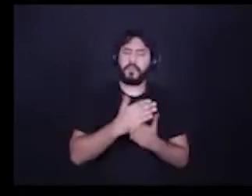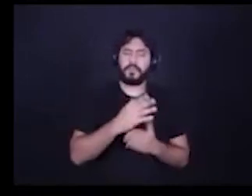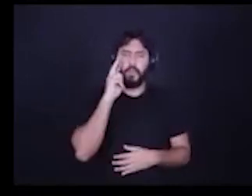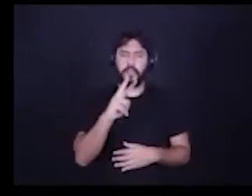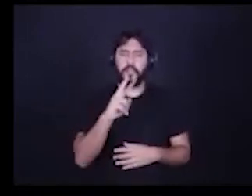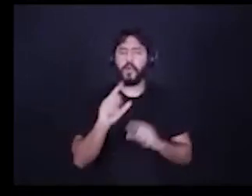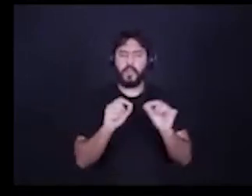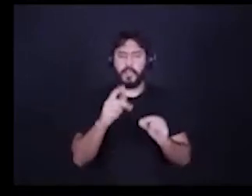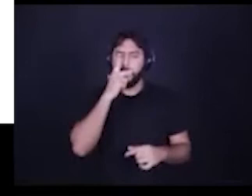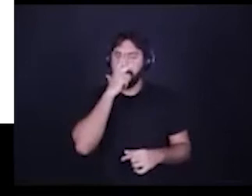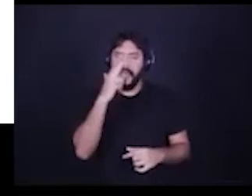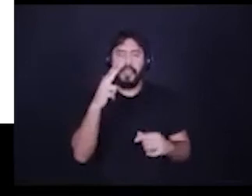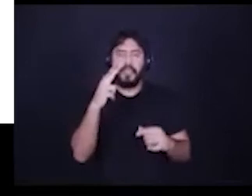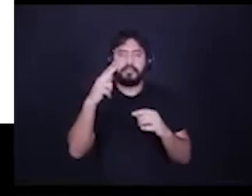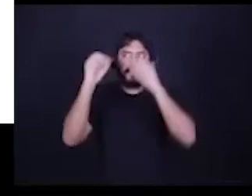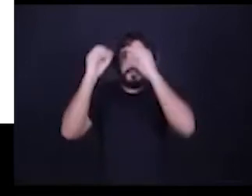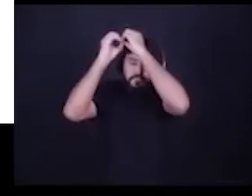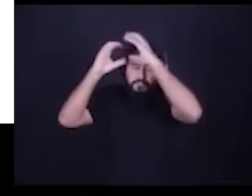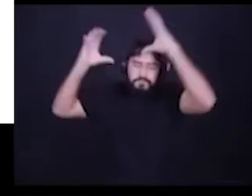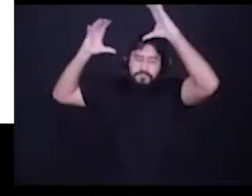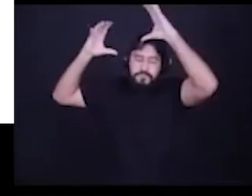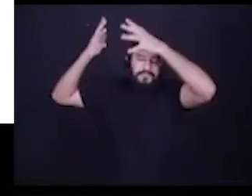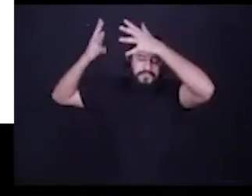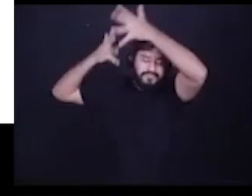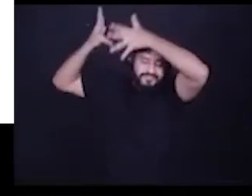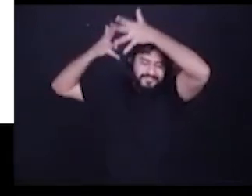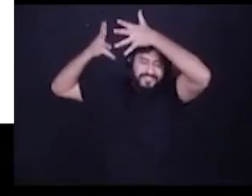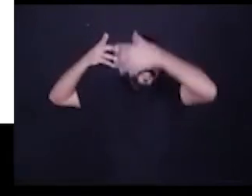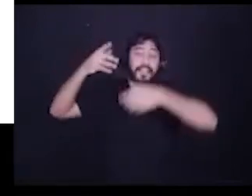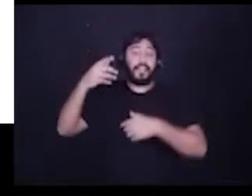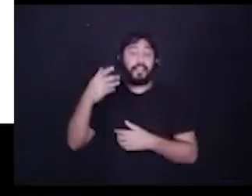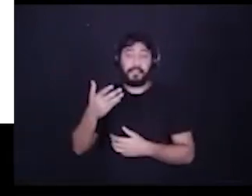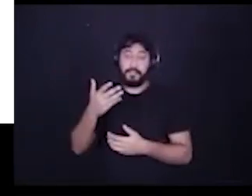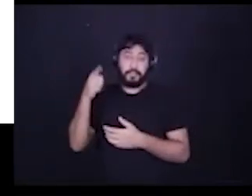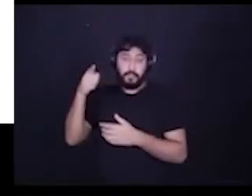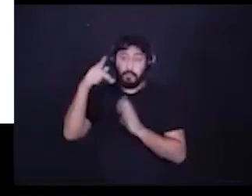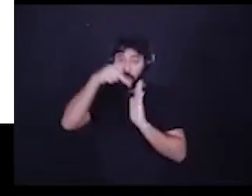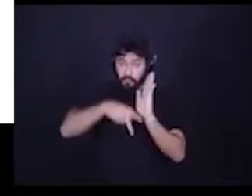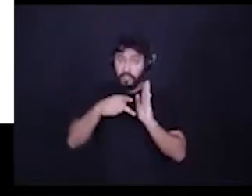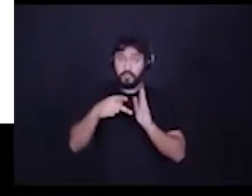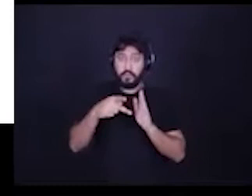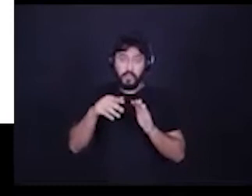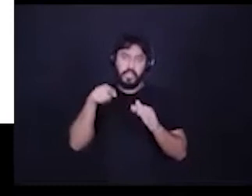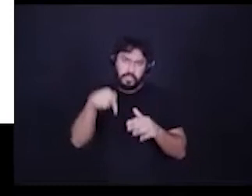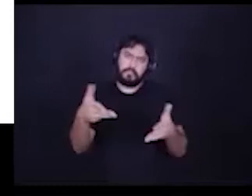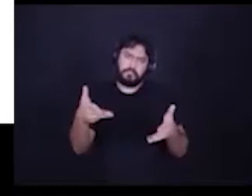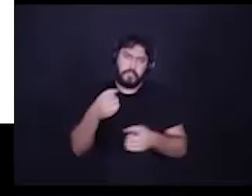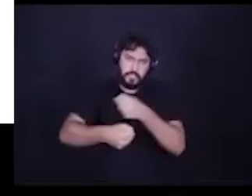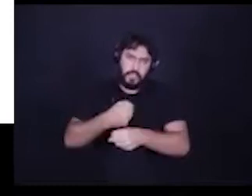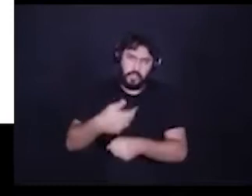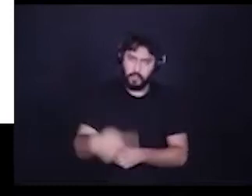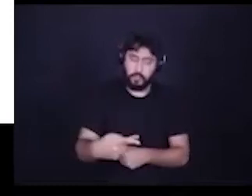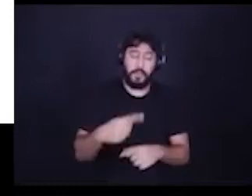de fala. E fui resgatar um material que eu tinha feito no final do ano passado, esse projeto que eu estou mostrando para vocês é desse ano, que